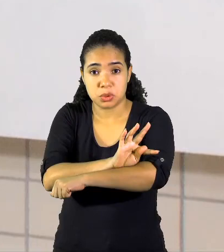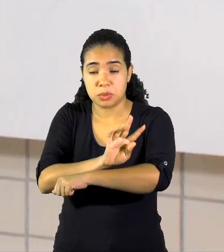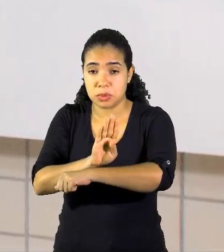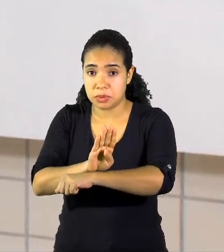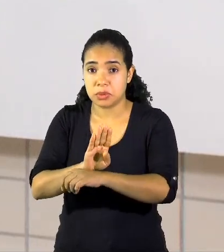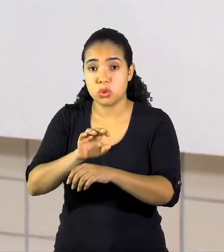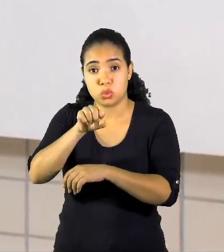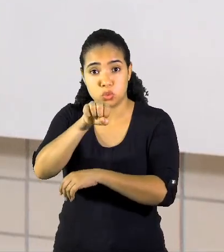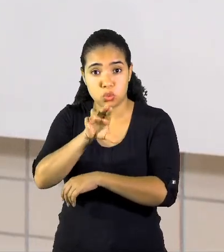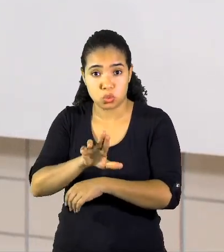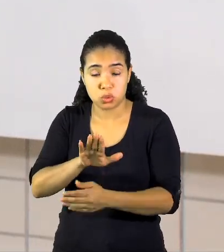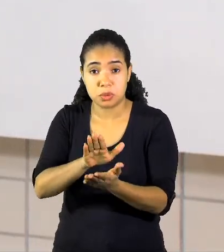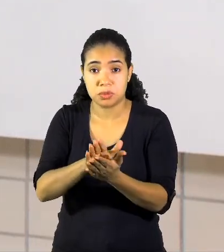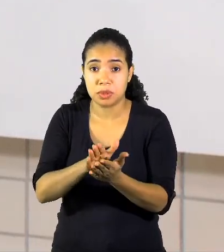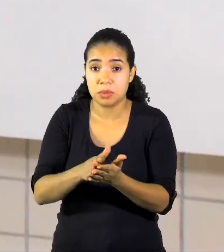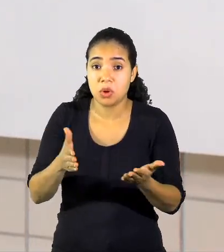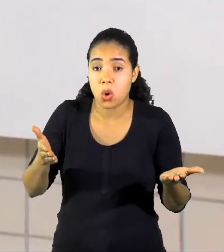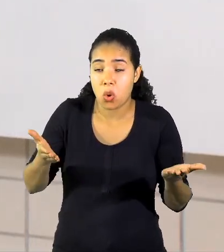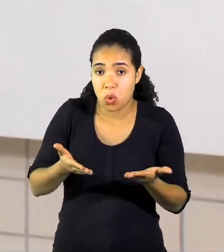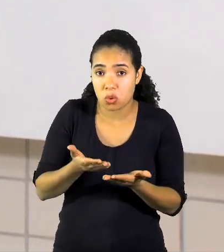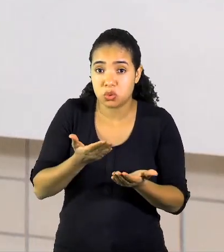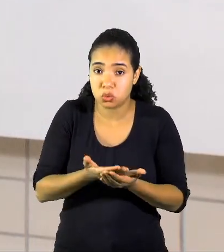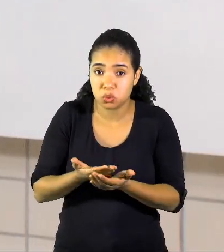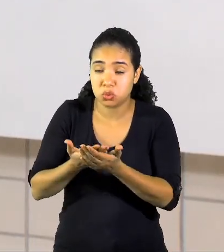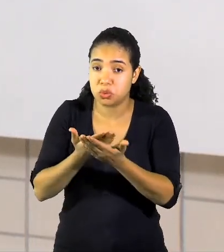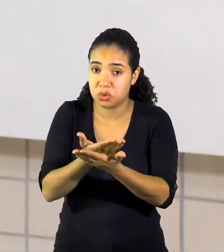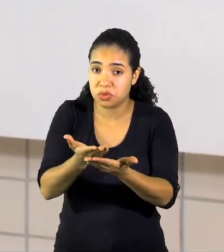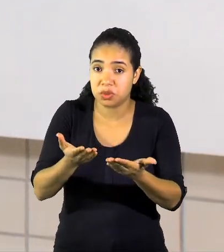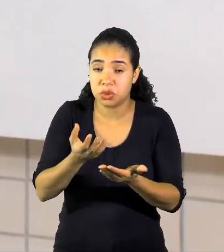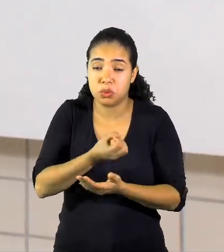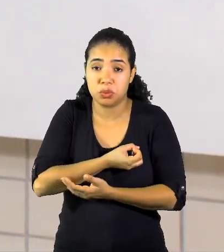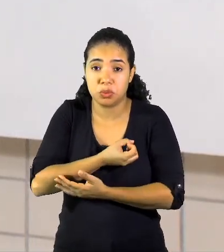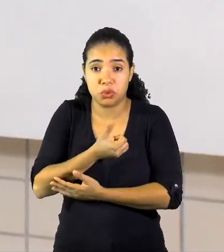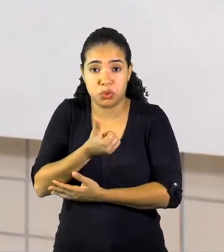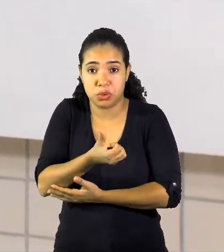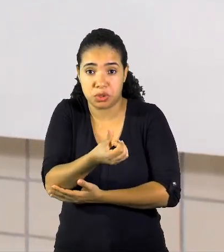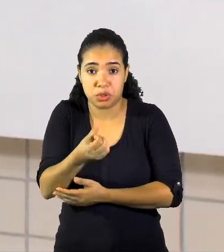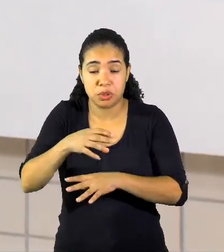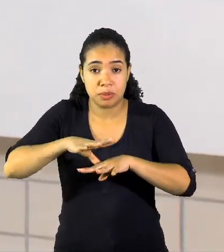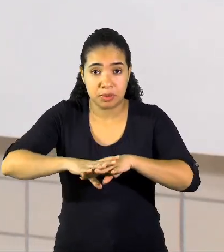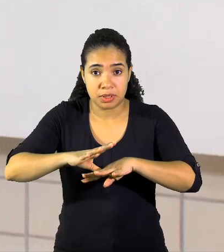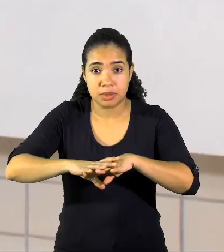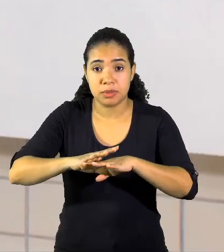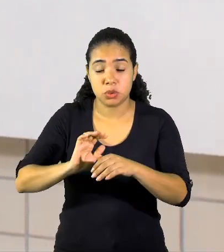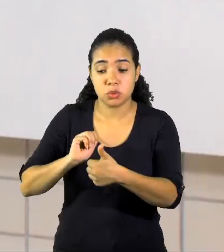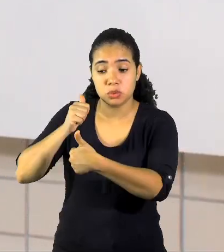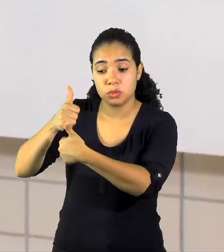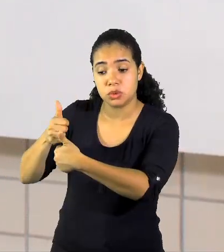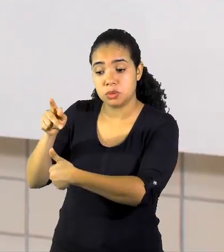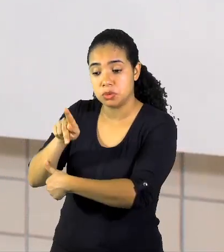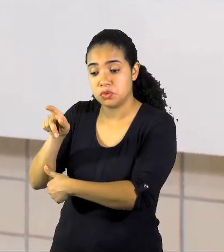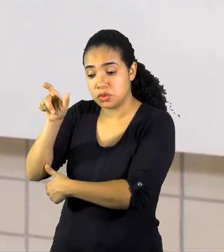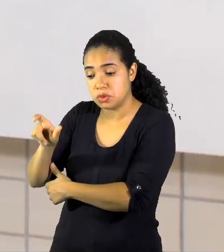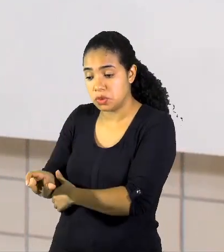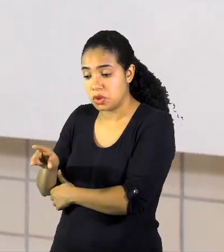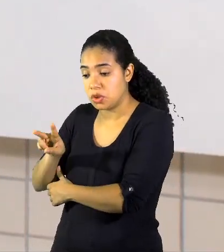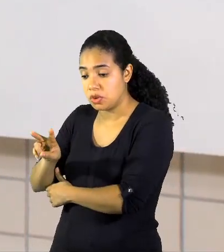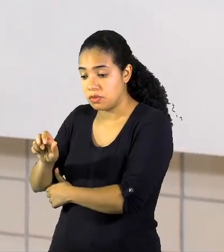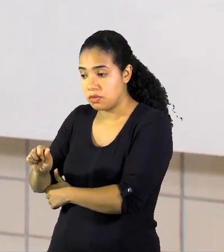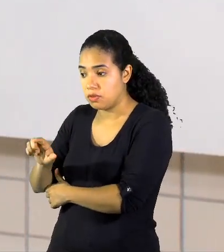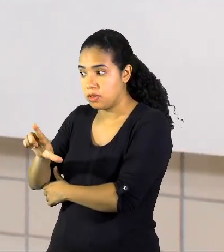Palmas, e hoje eu estarei com vocês na aula de número 16 de matemática, substituindo o professor